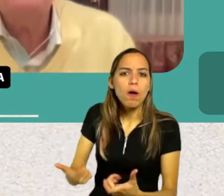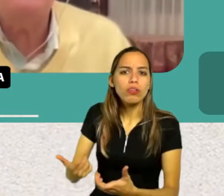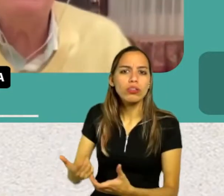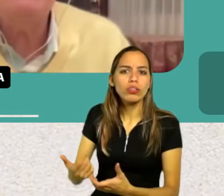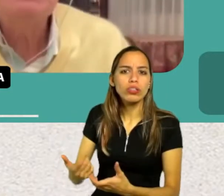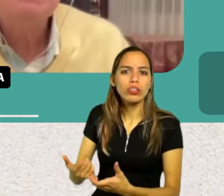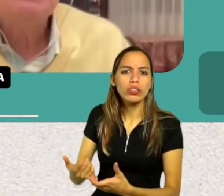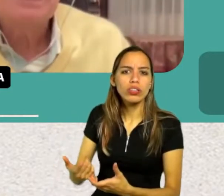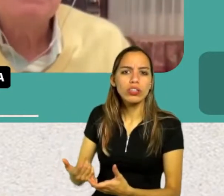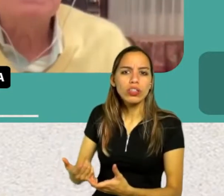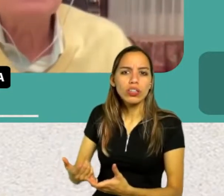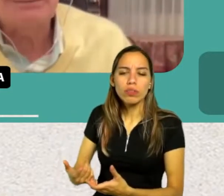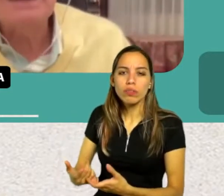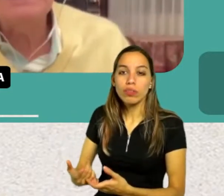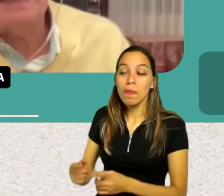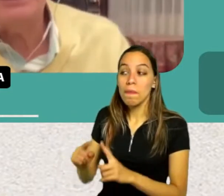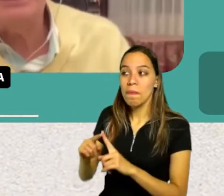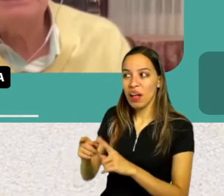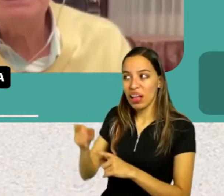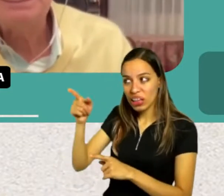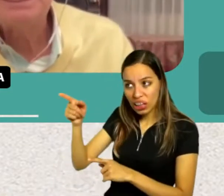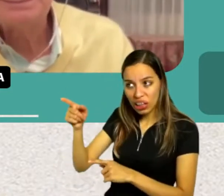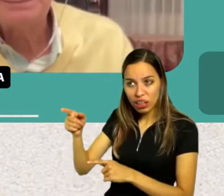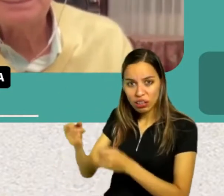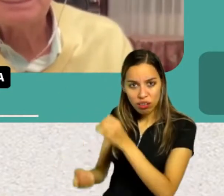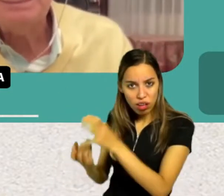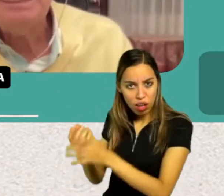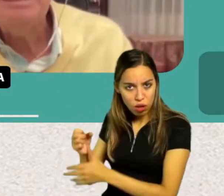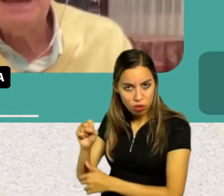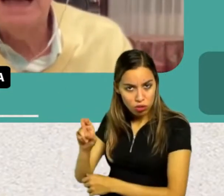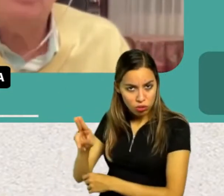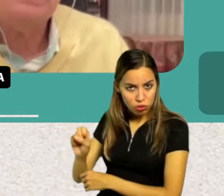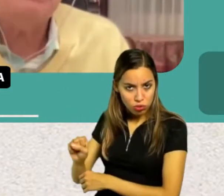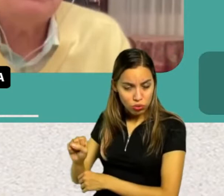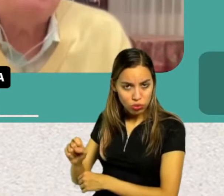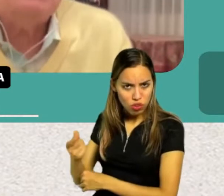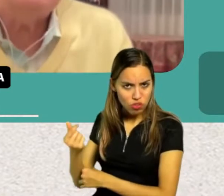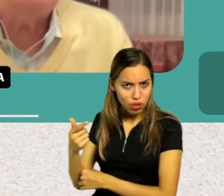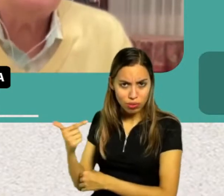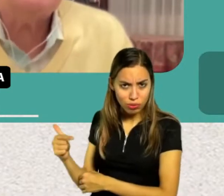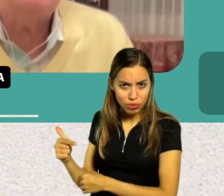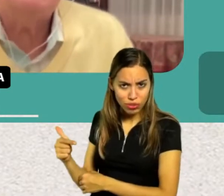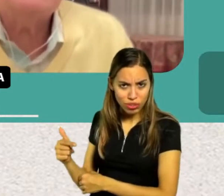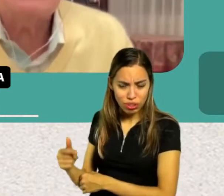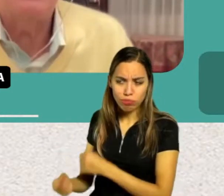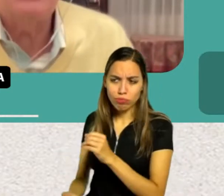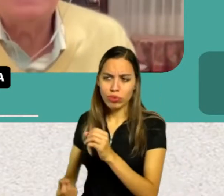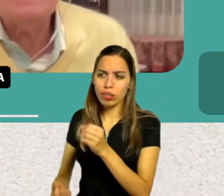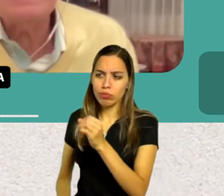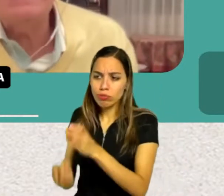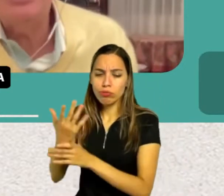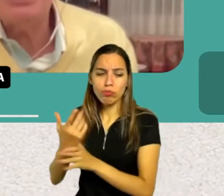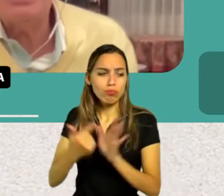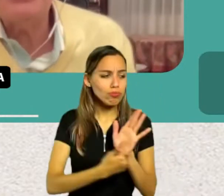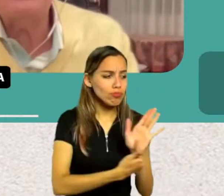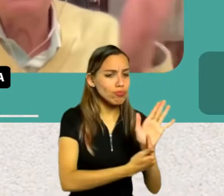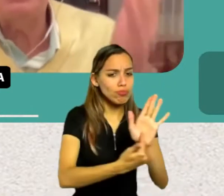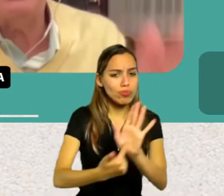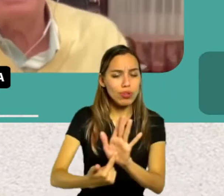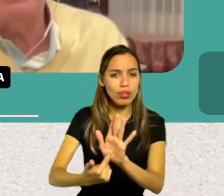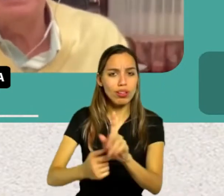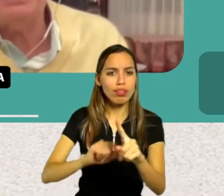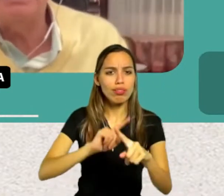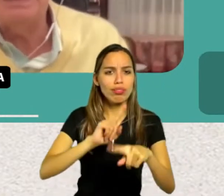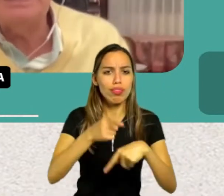o SUS, não é? Mas estava criado, né? Agora, você manter um sistema de saúde assim, com as pessoas